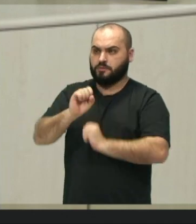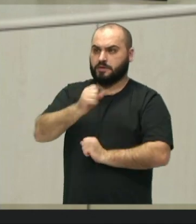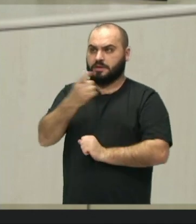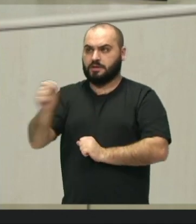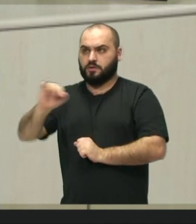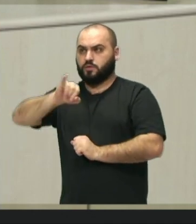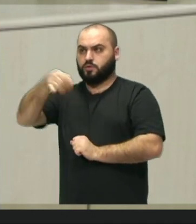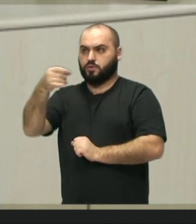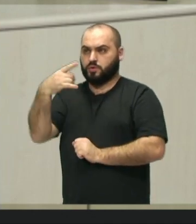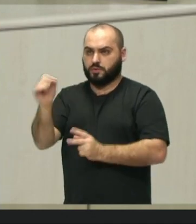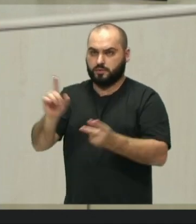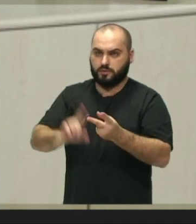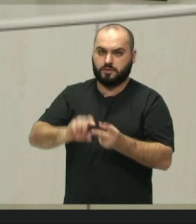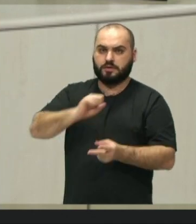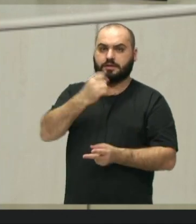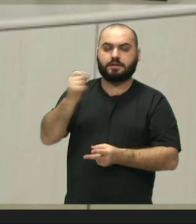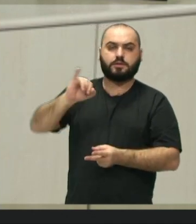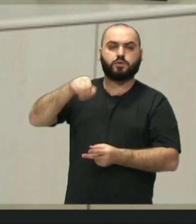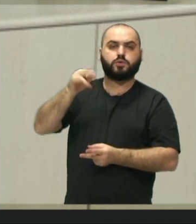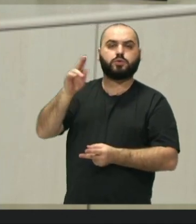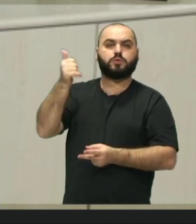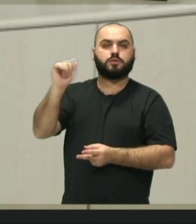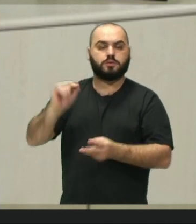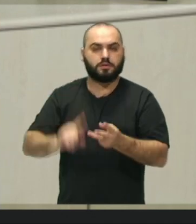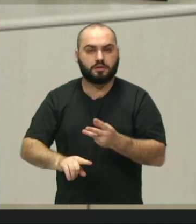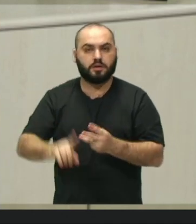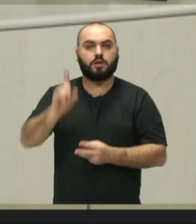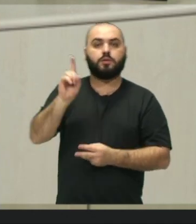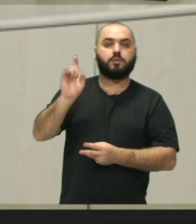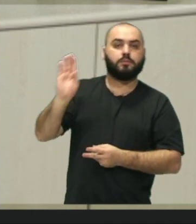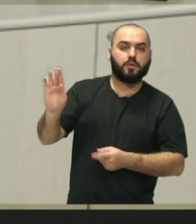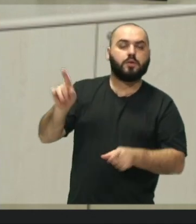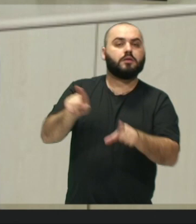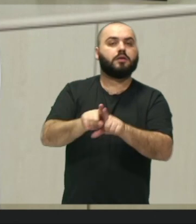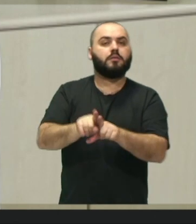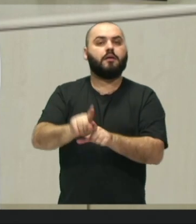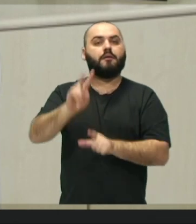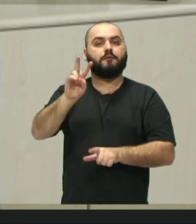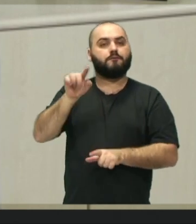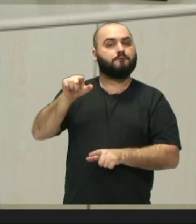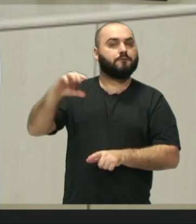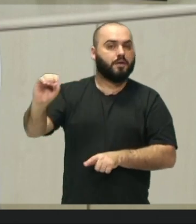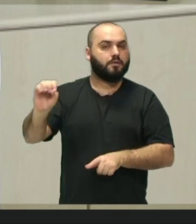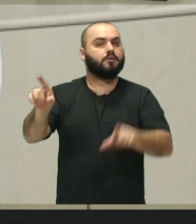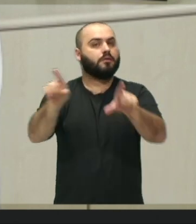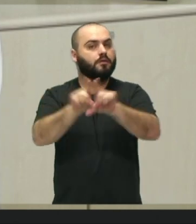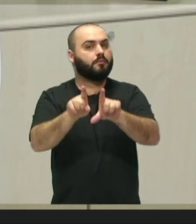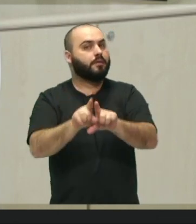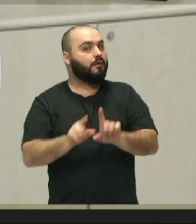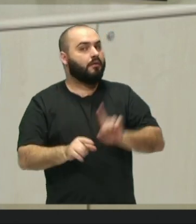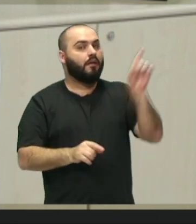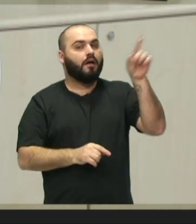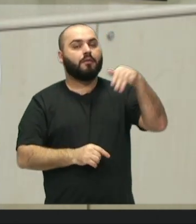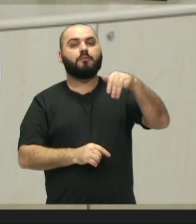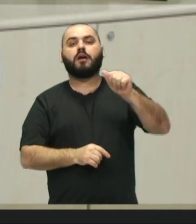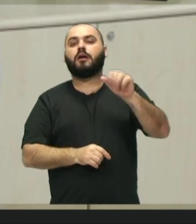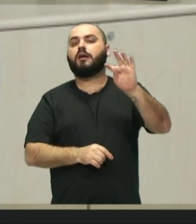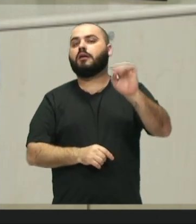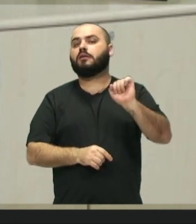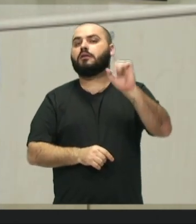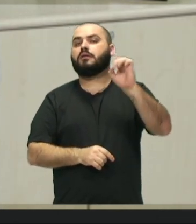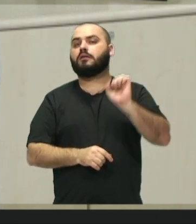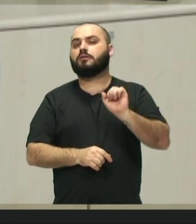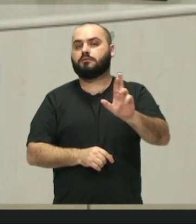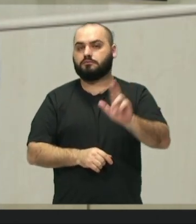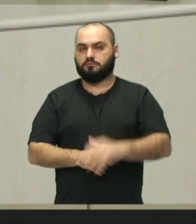Judas, Dom Bosco, parte da Vila Operária e Nossa Senhora das Graças. Através dessas medidas, a gente pretende, atualmente, hoje a gente tem uma